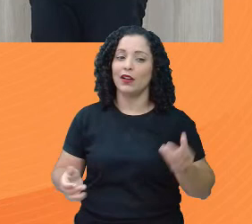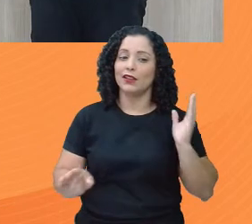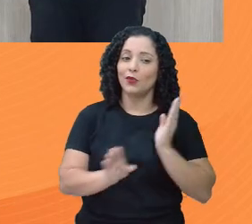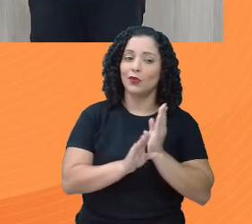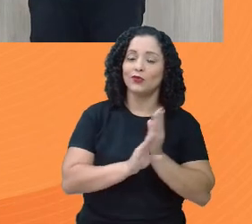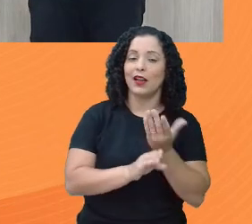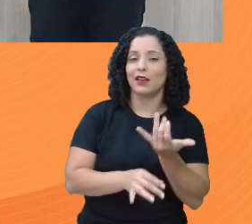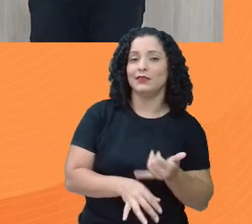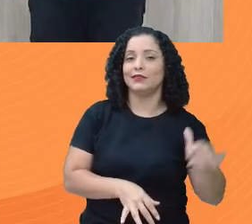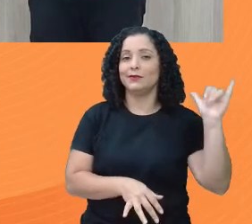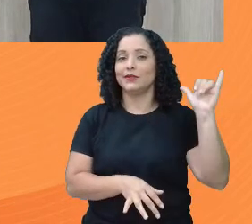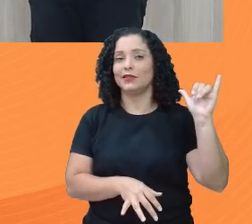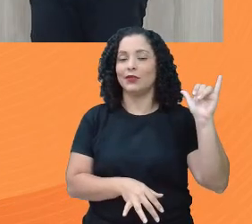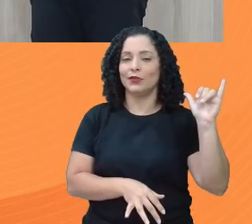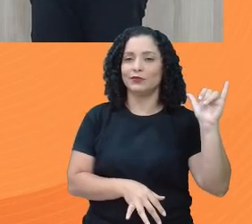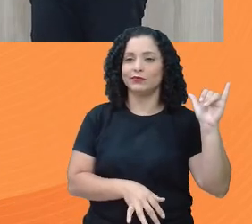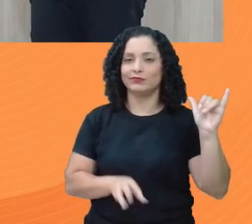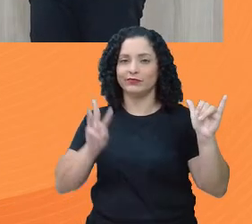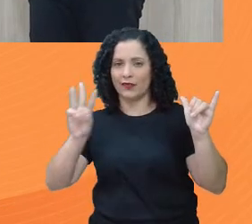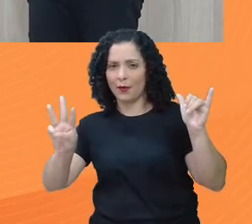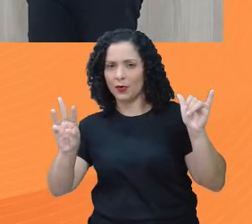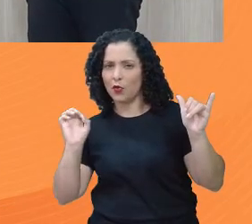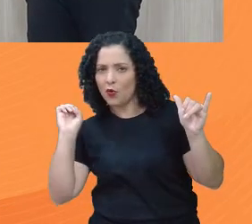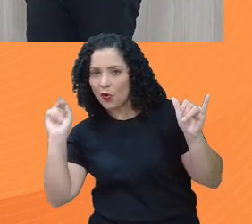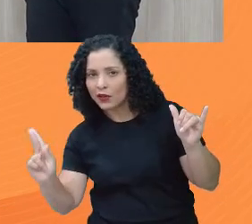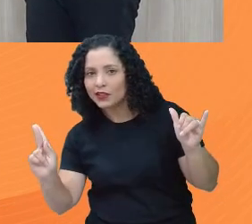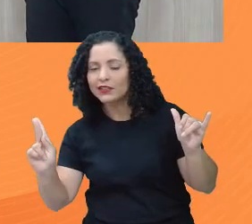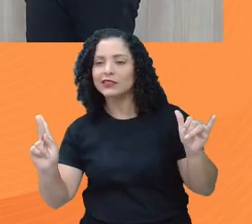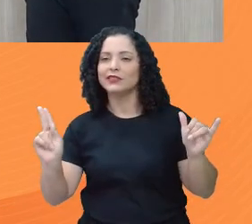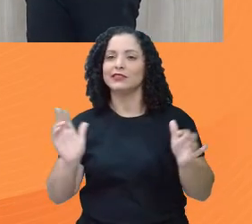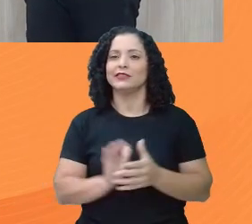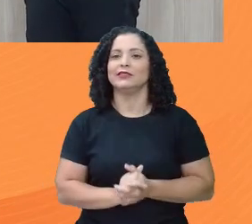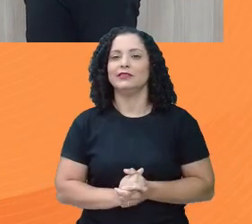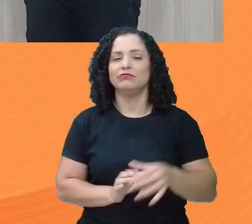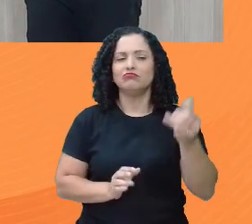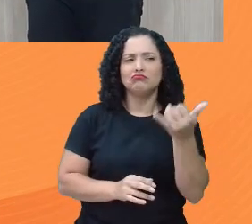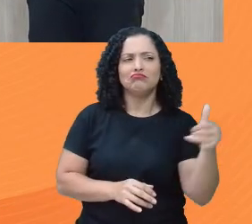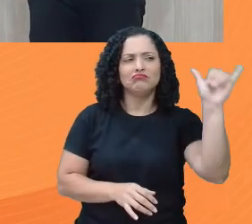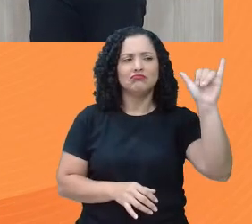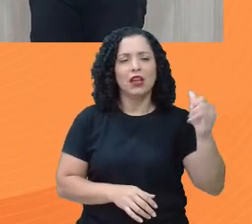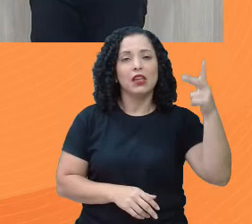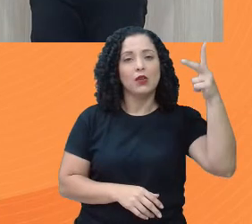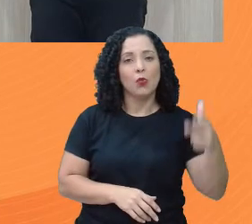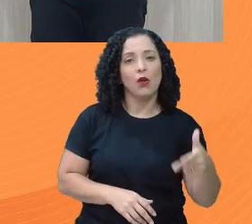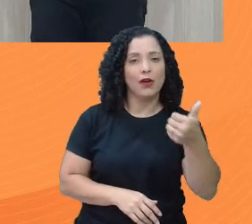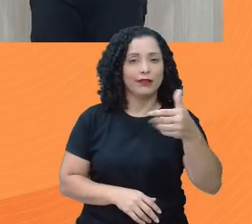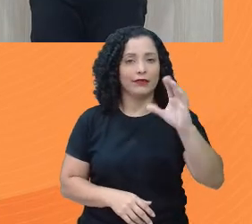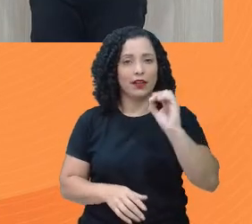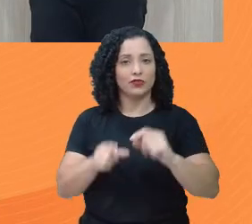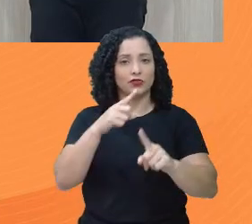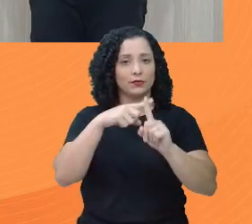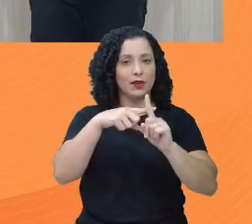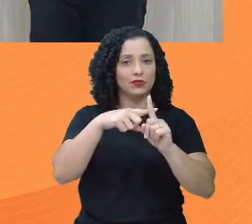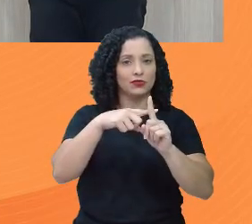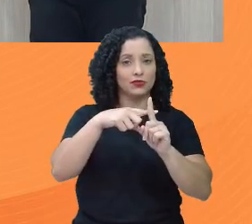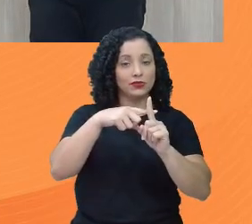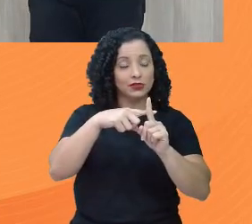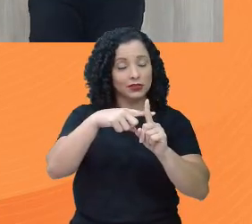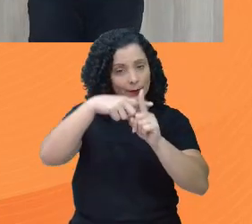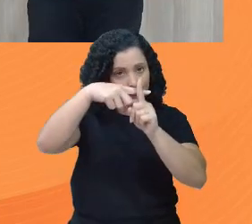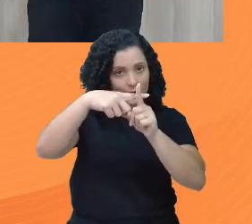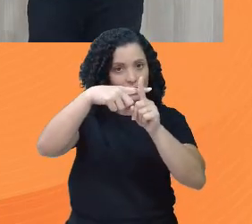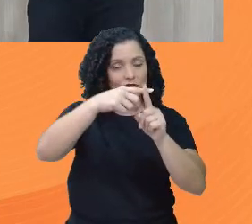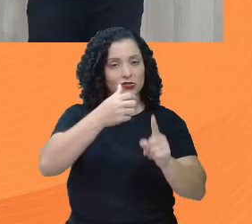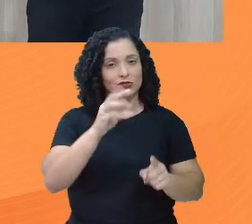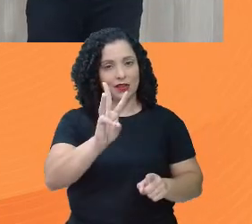y. Sendo que a gente sabe do seguinte, ó, que y é igual a 10 mais w, certo? E o que foi